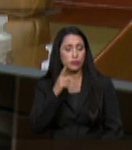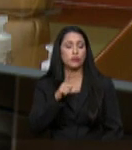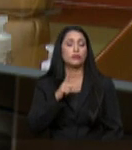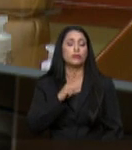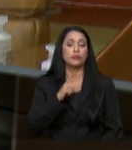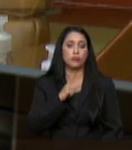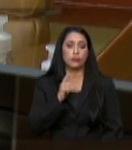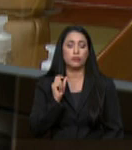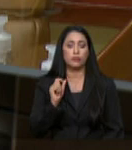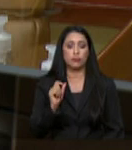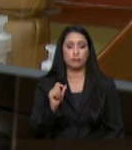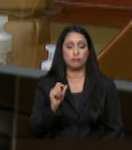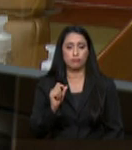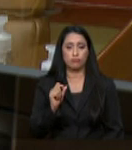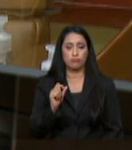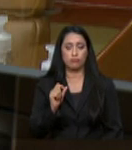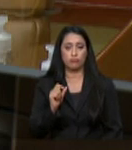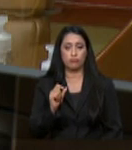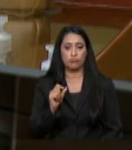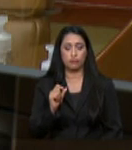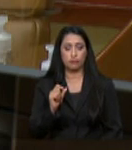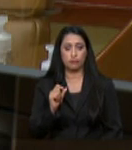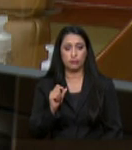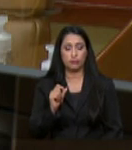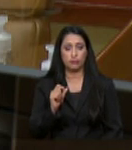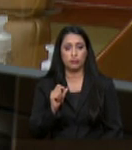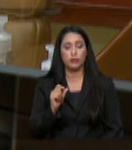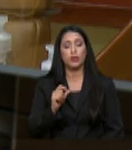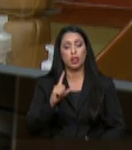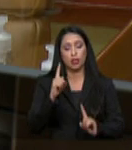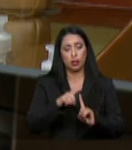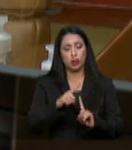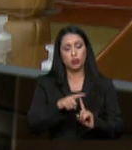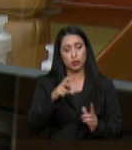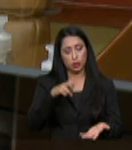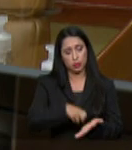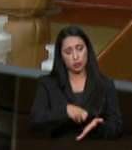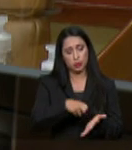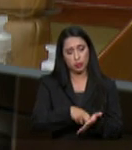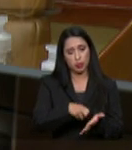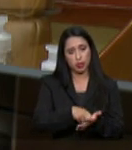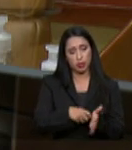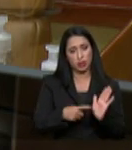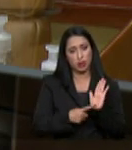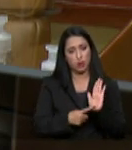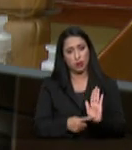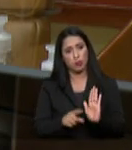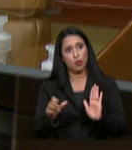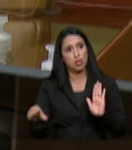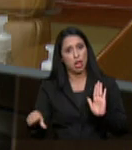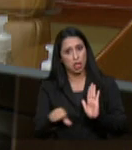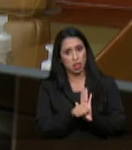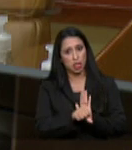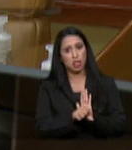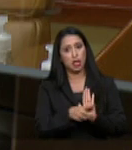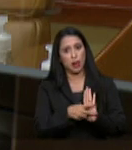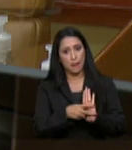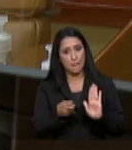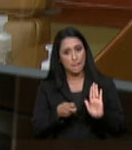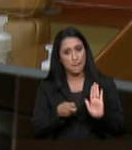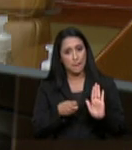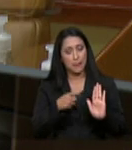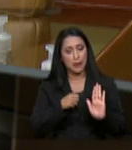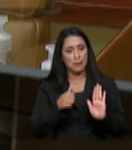considerados enquadrado subsumidos aos tipos penais descritos seja que caracterizam crimes